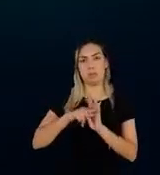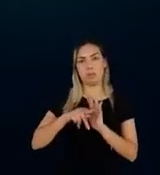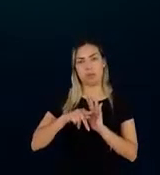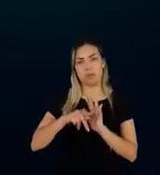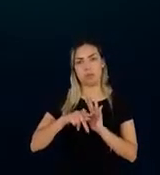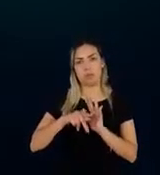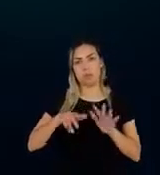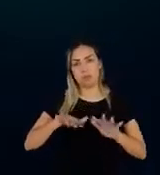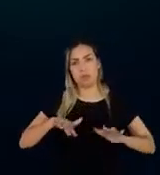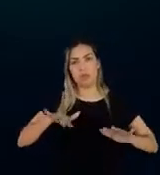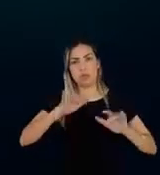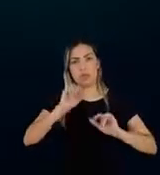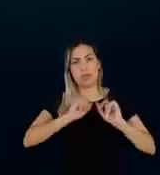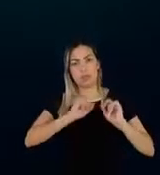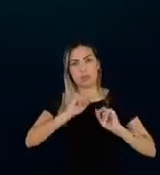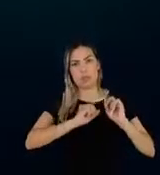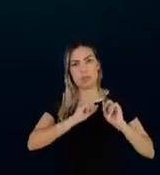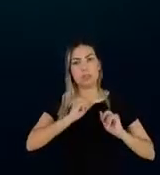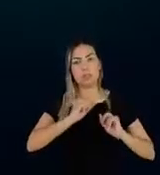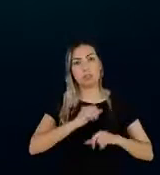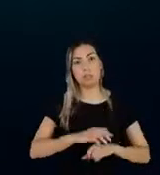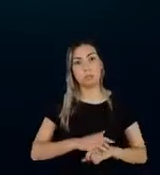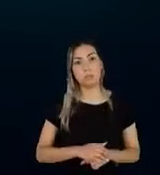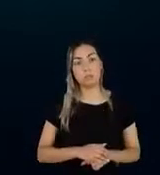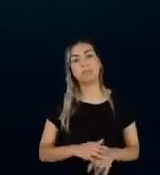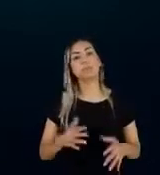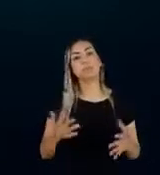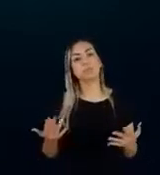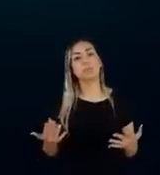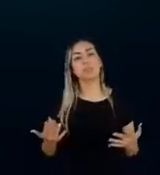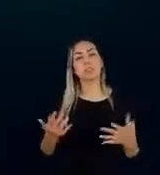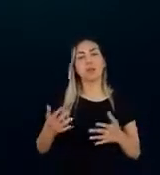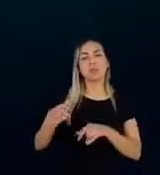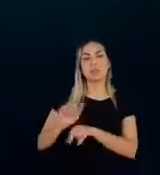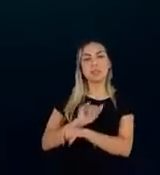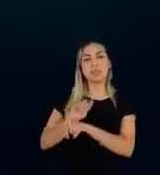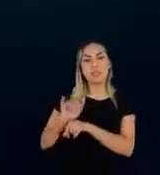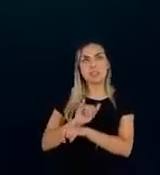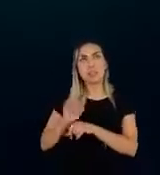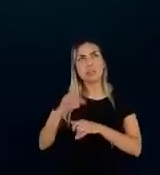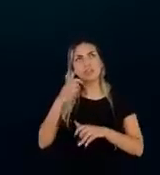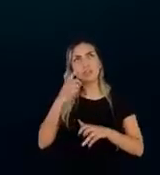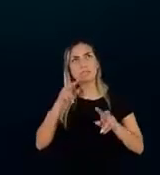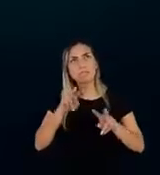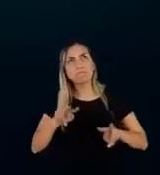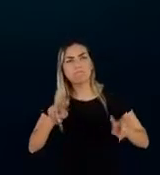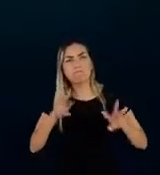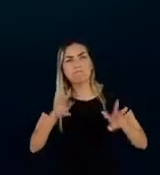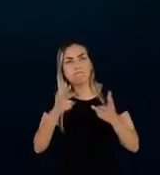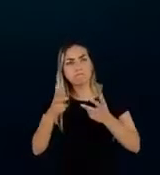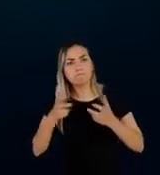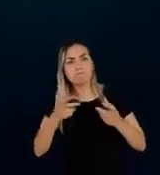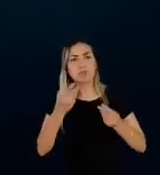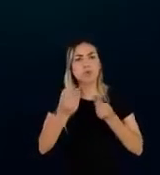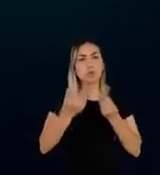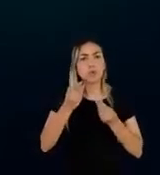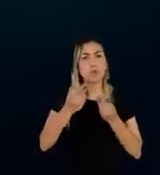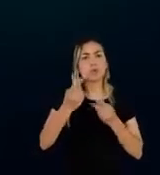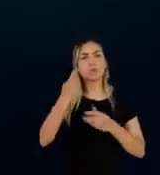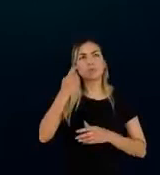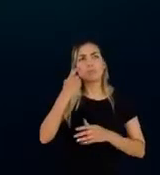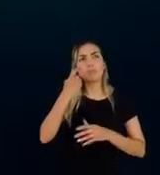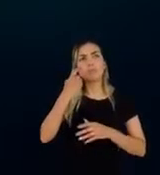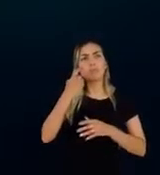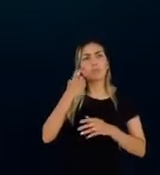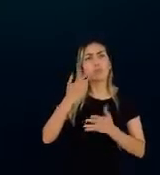das empresas. Então, essa visão estratégica, a partir de uma missão, de uma visão